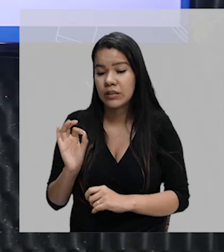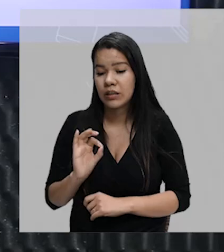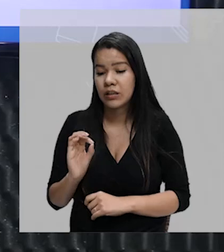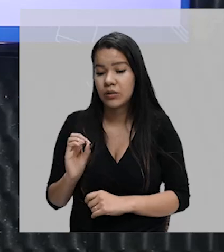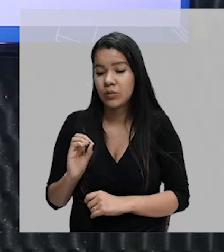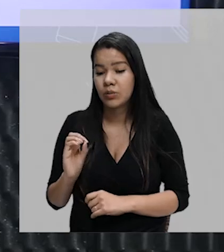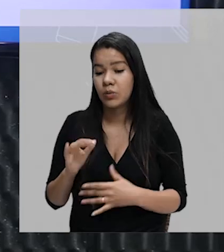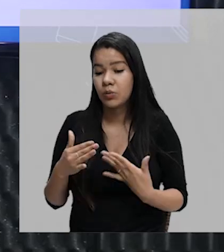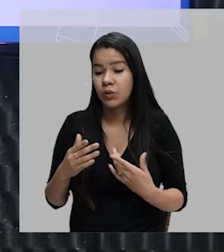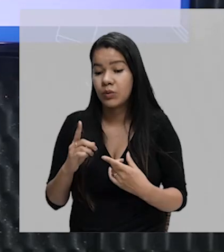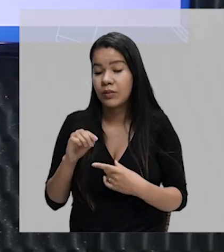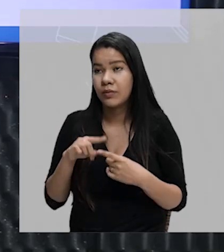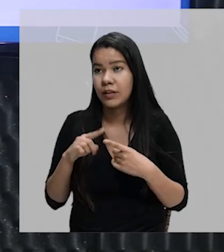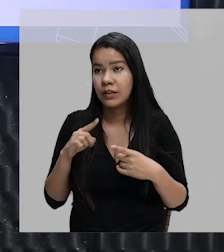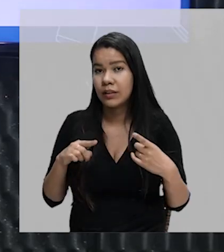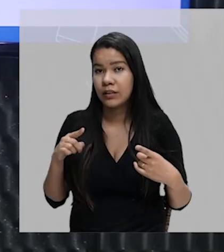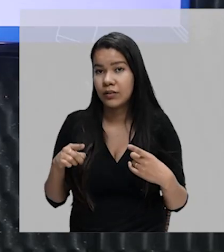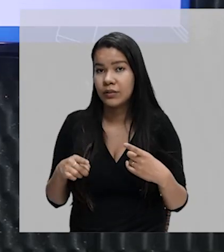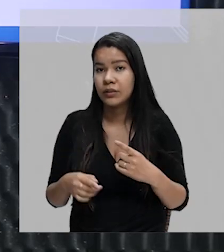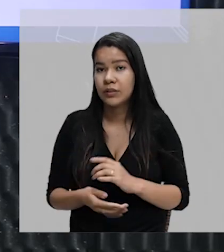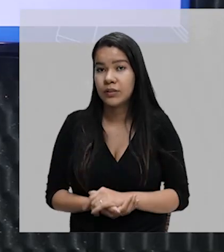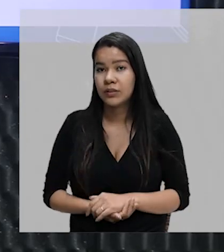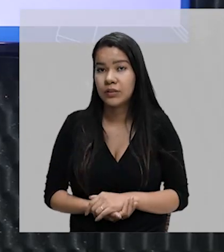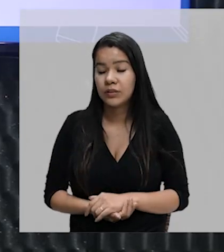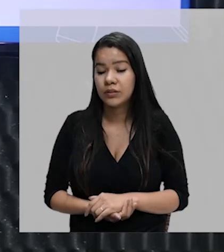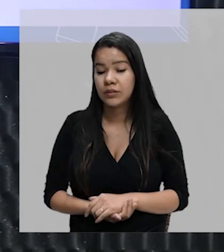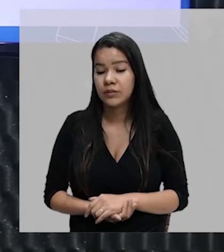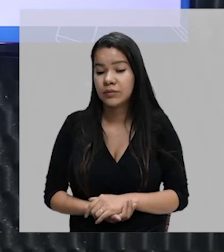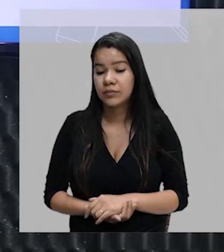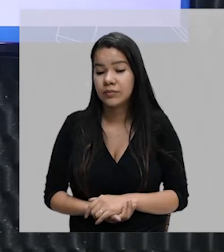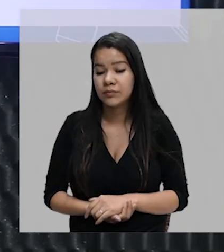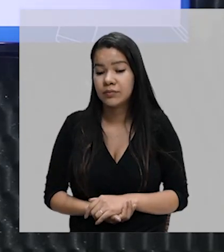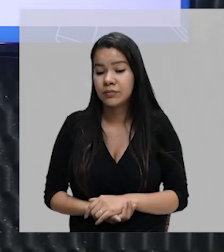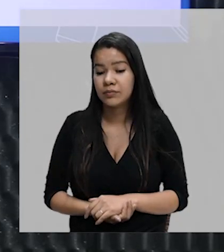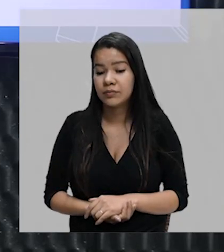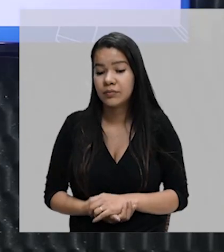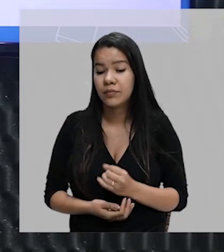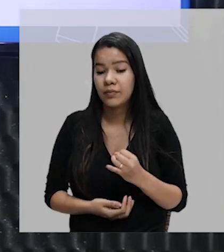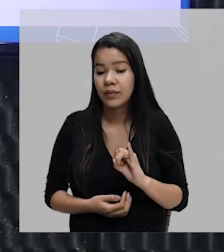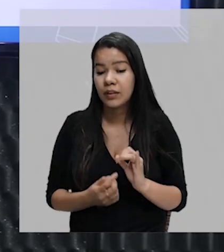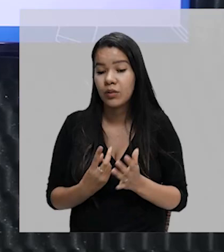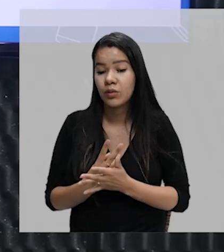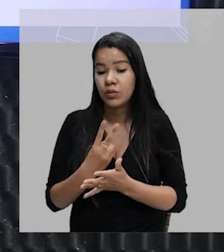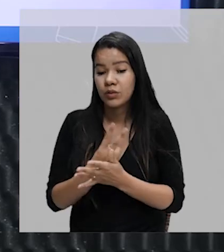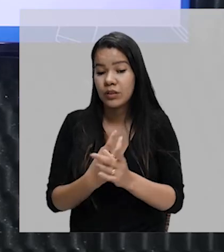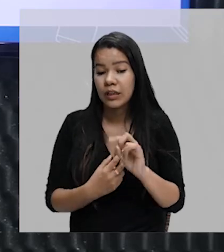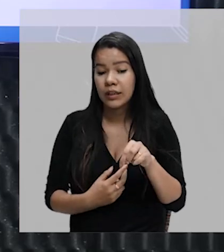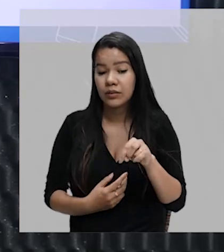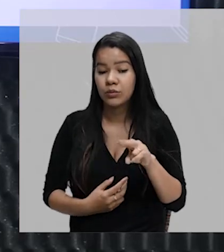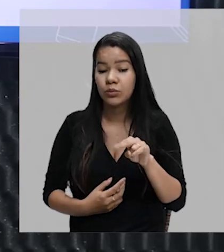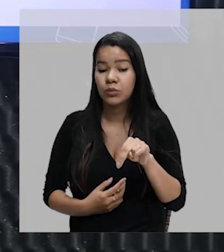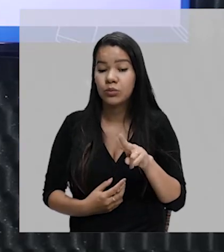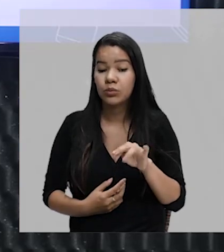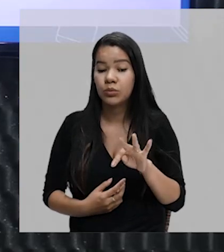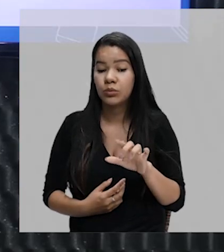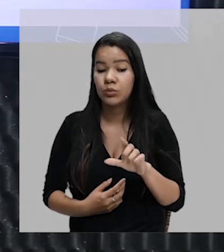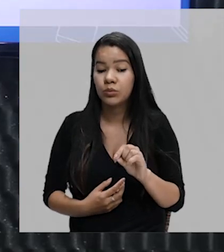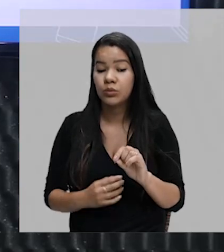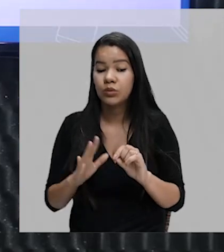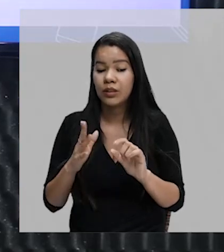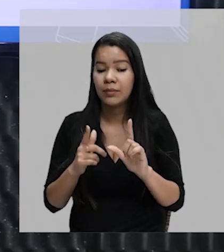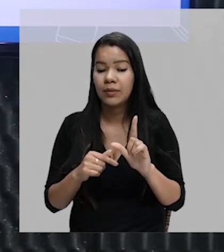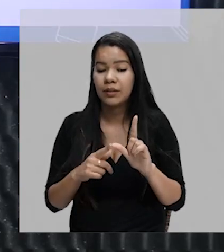for variável, certo? Quando for variável é não nulo. Se for constante, é nulo, certo? A letra